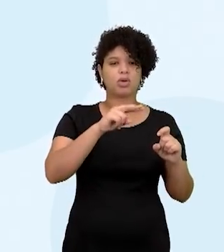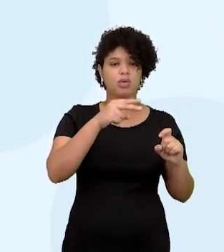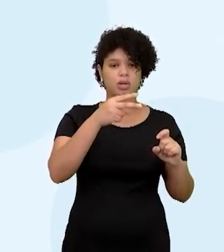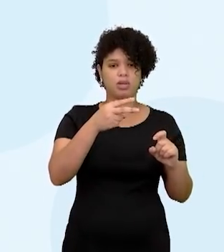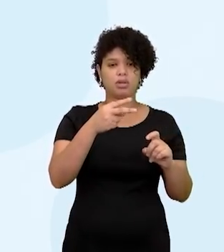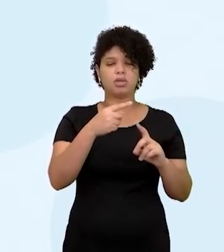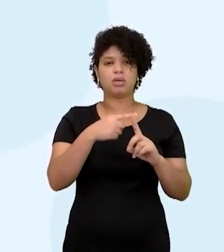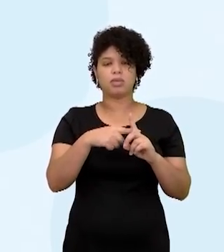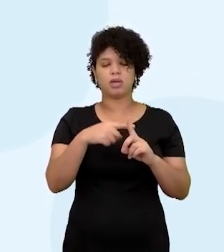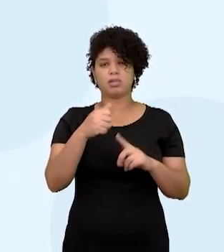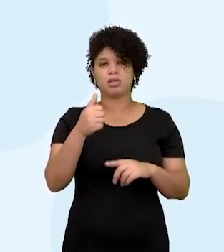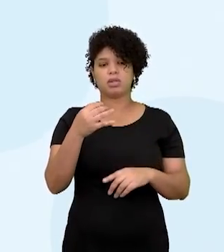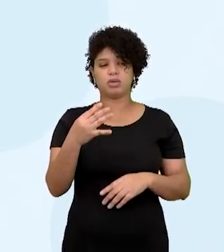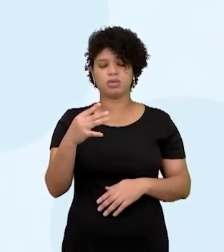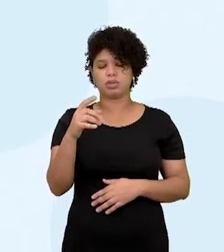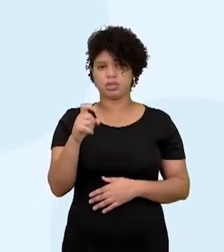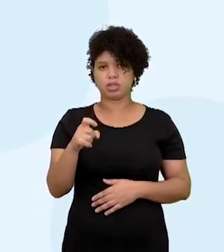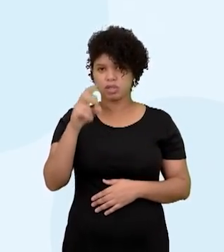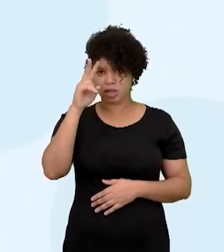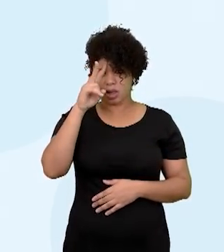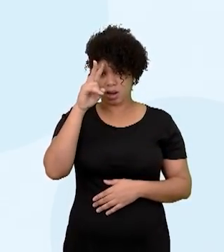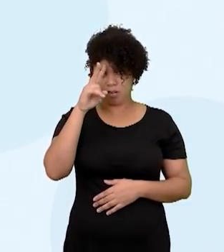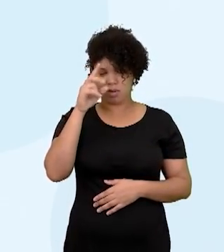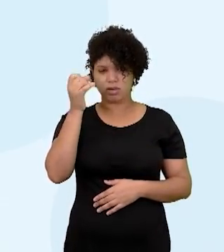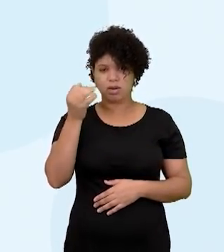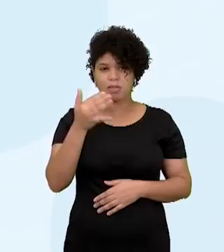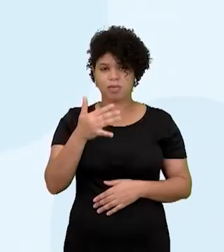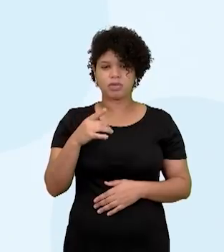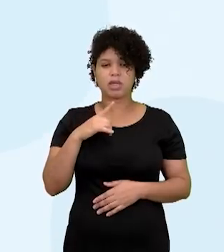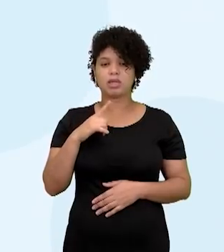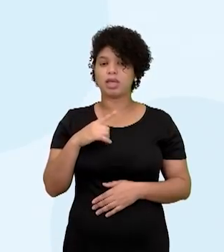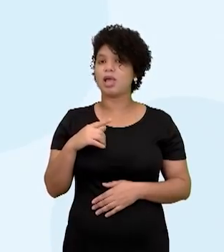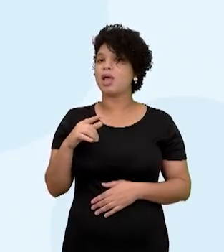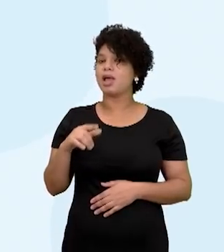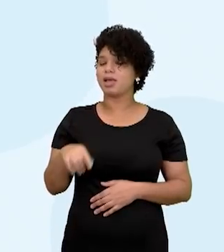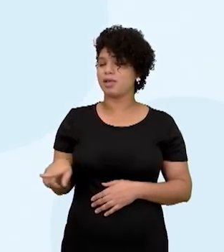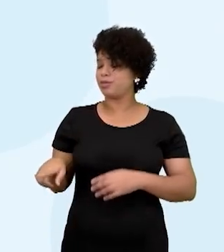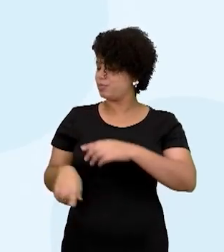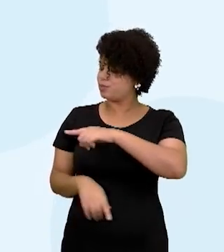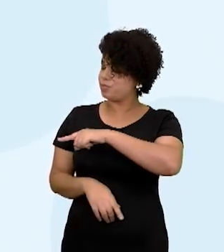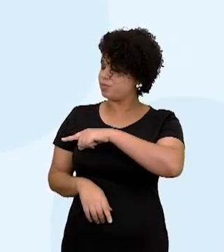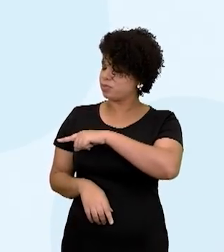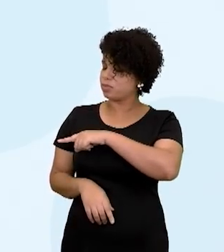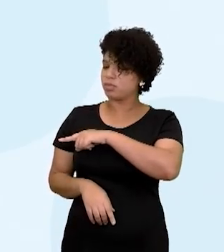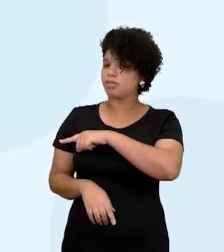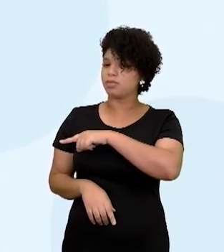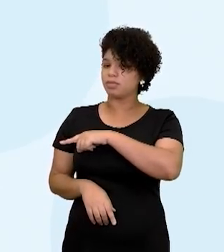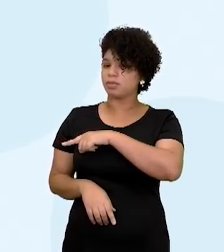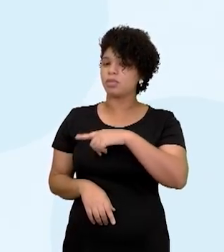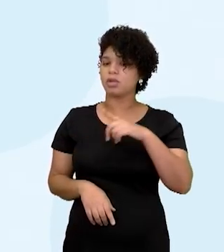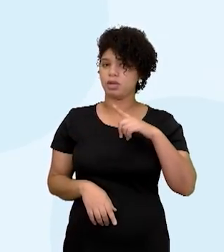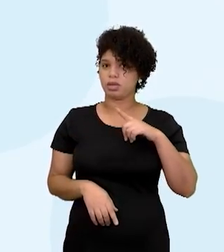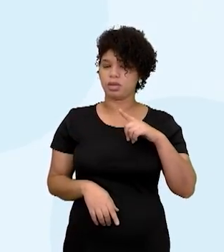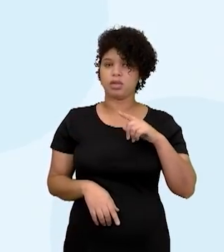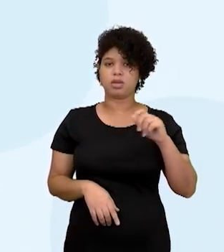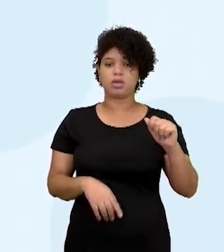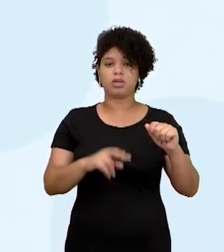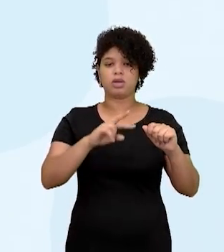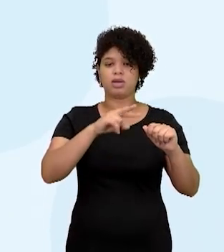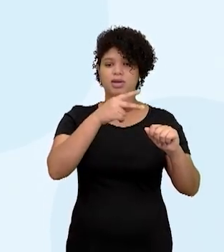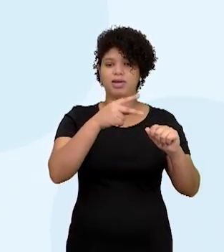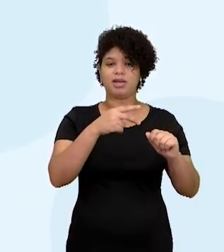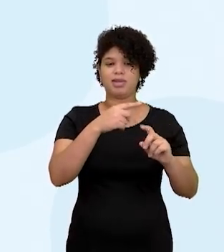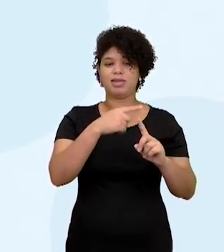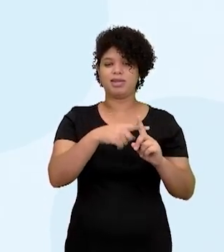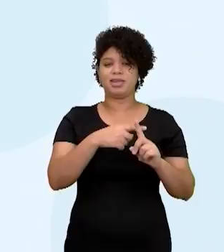e eu tenho 14x. Então, lembra do produto notável que a gente tem quadrado do primeiro, quadrado do segundo lá na outra ponta e no